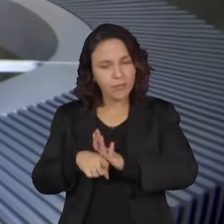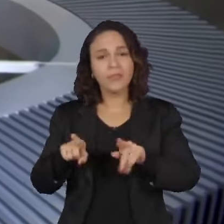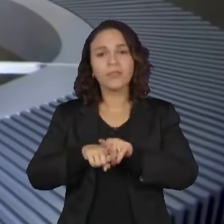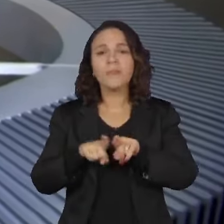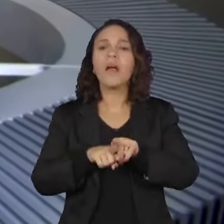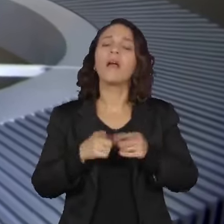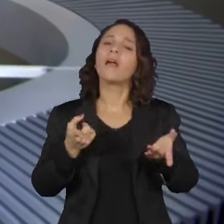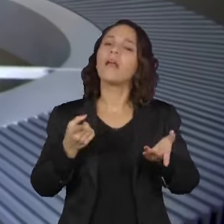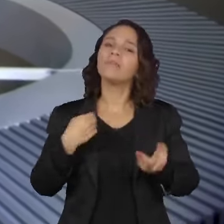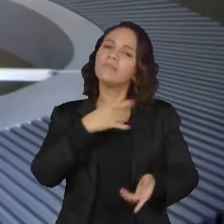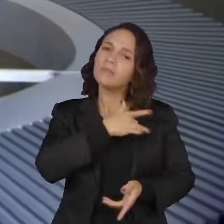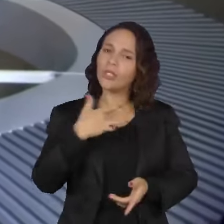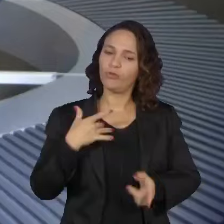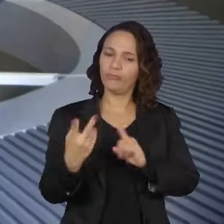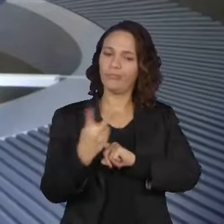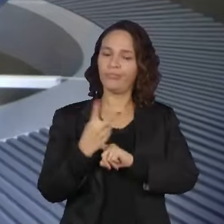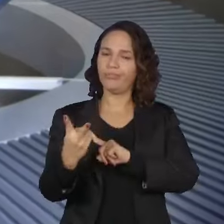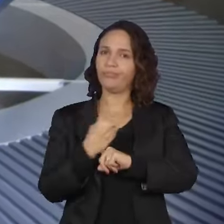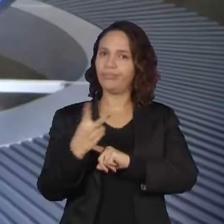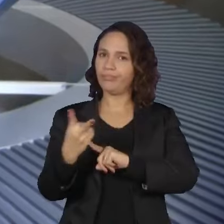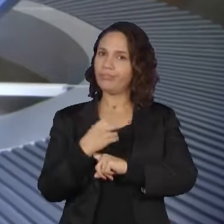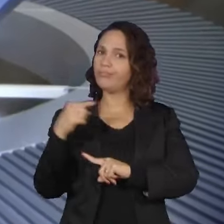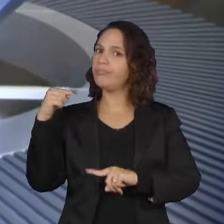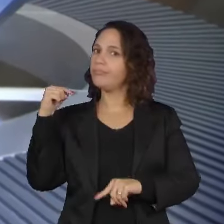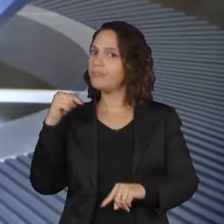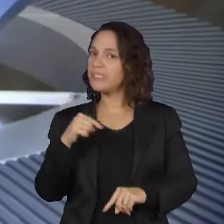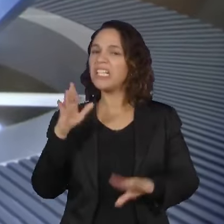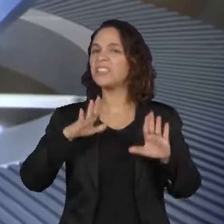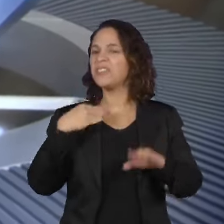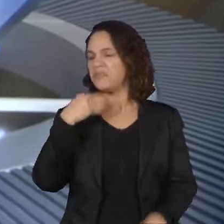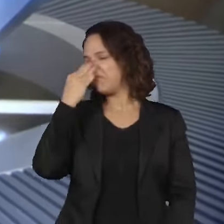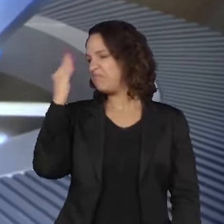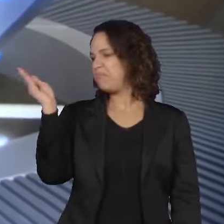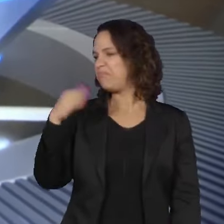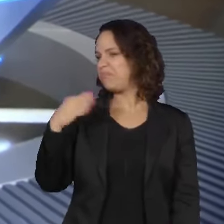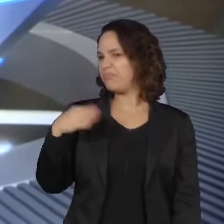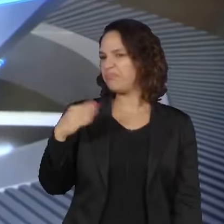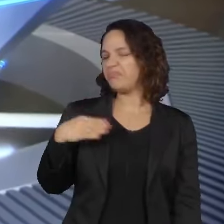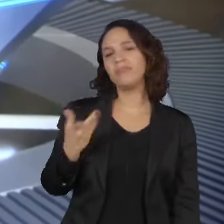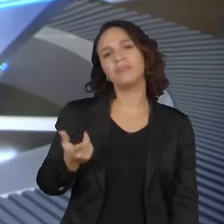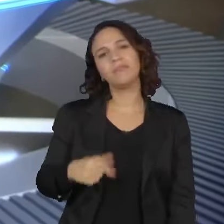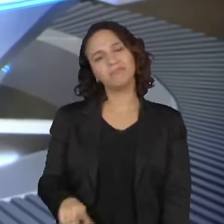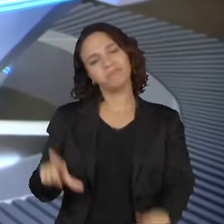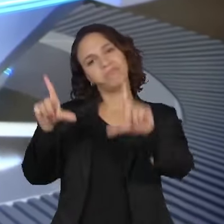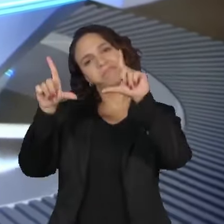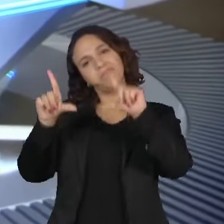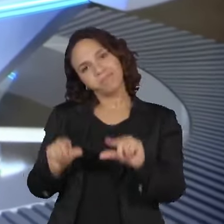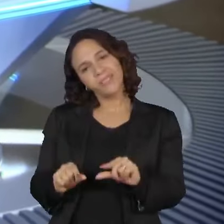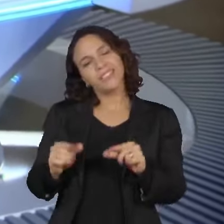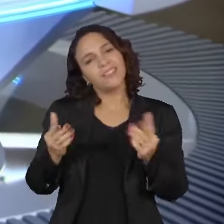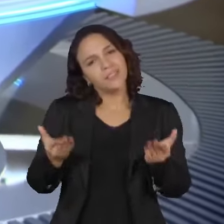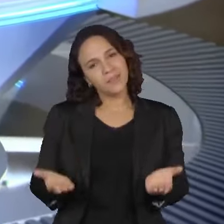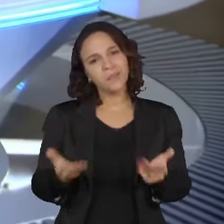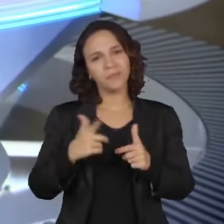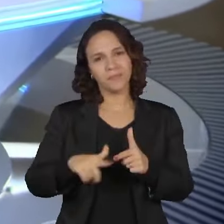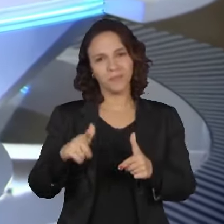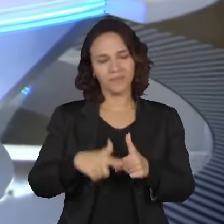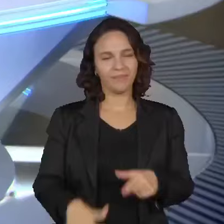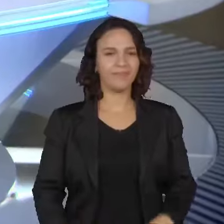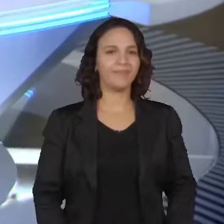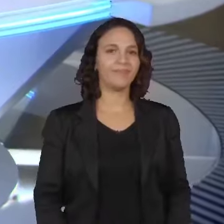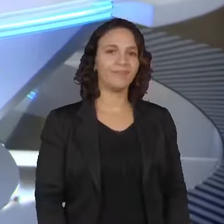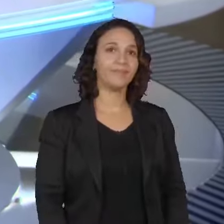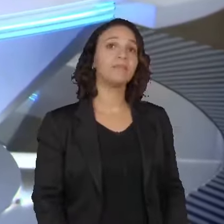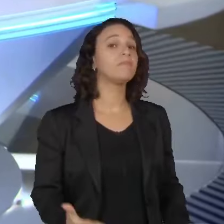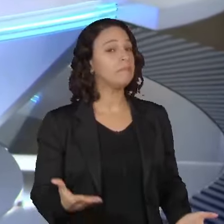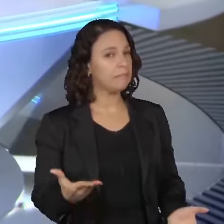a manutenção da saúde, muitas vezes negligenciados, diminuem a subnotificação dos casos.